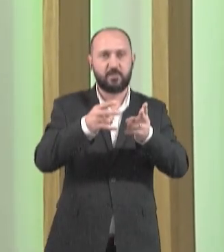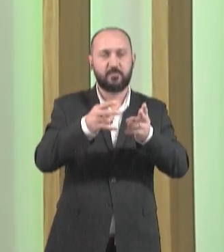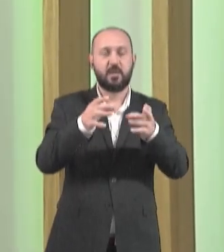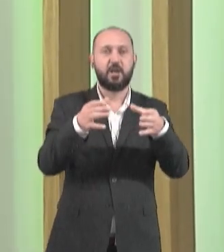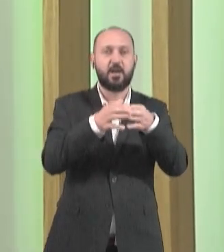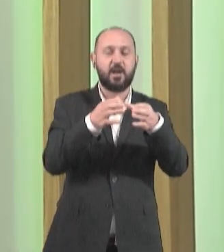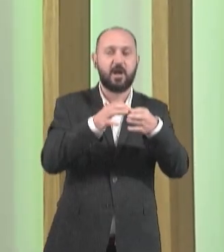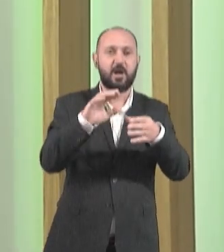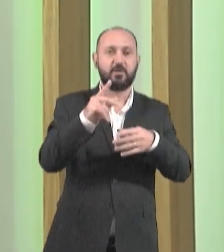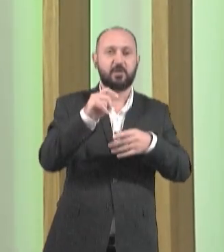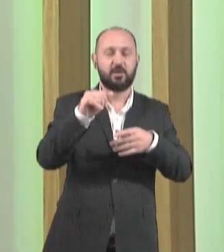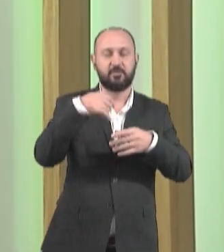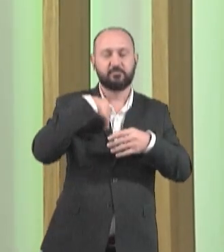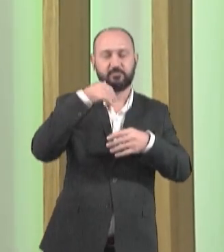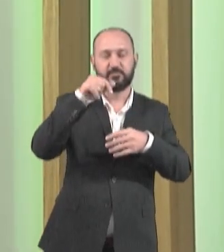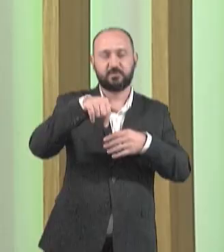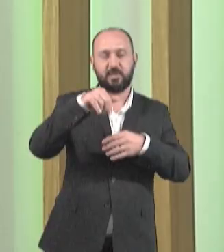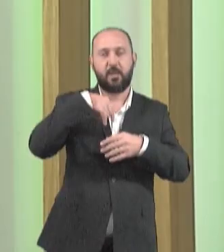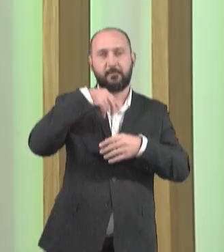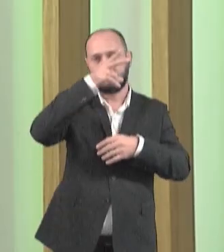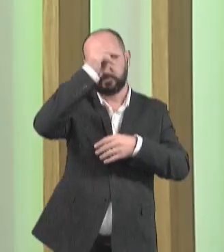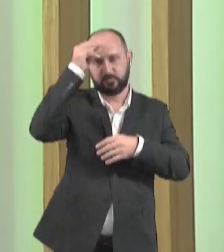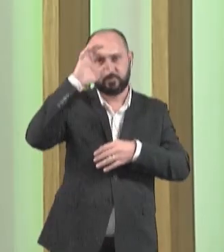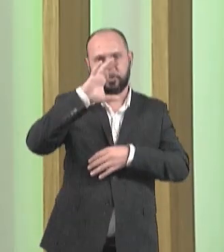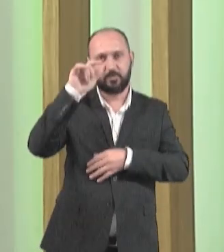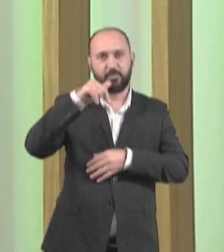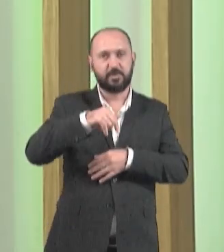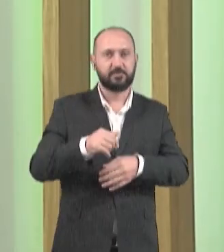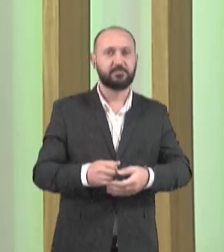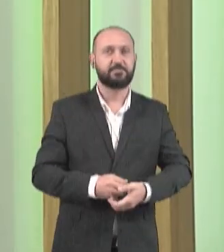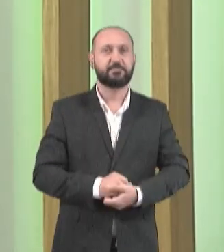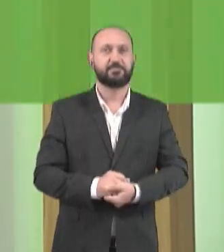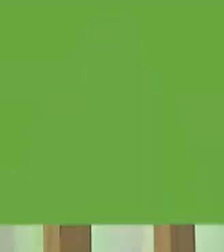a chapa vencedora nas eleições municipais aqui de Campo Grande.